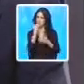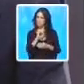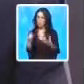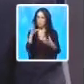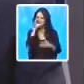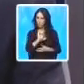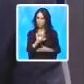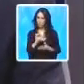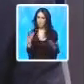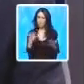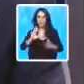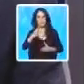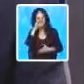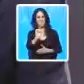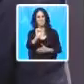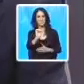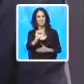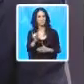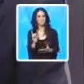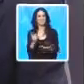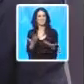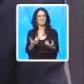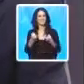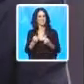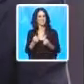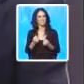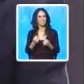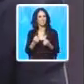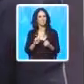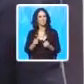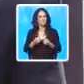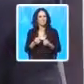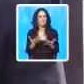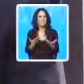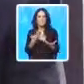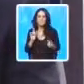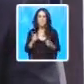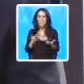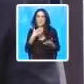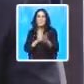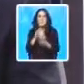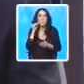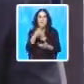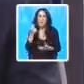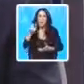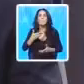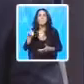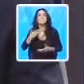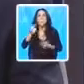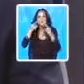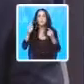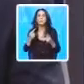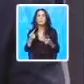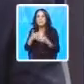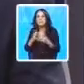por um governo e por um primeiro-ministro que não teve pejo em utilizar os bancos para comprar dívida pública e